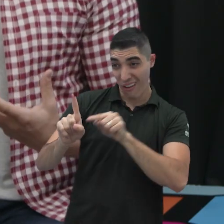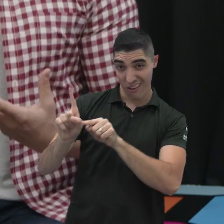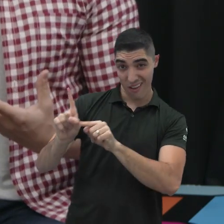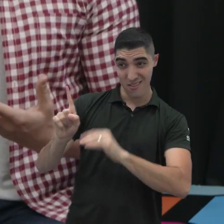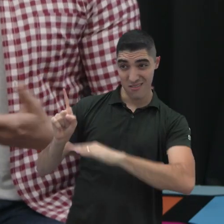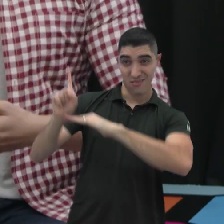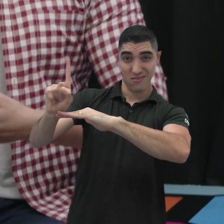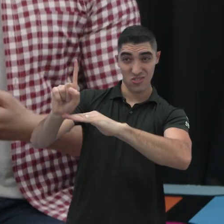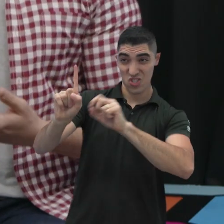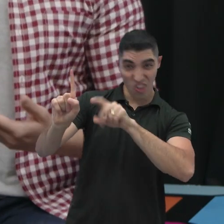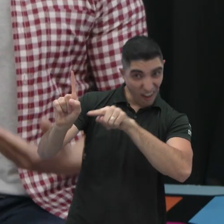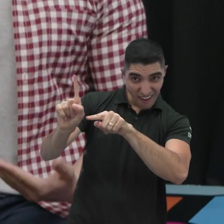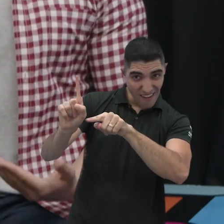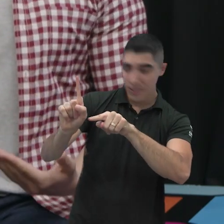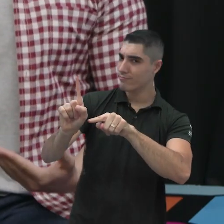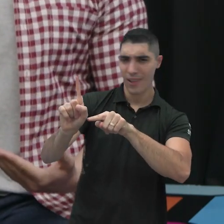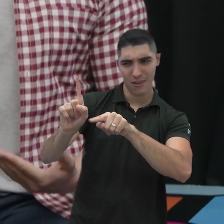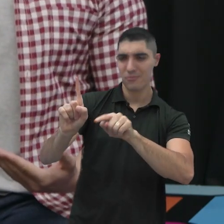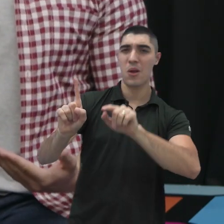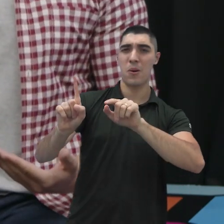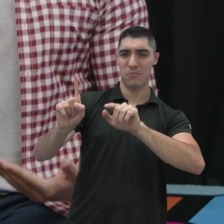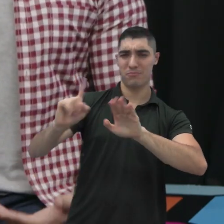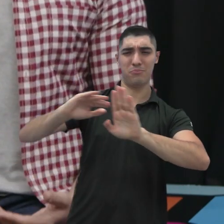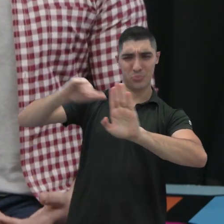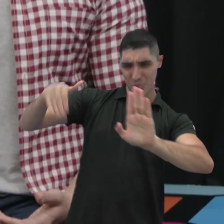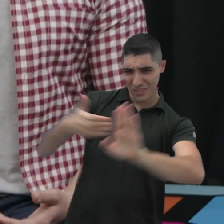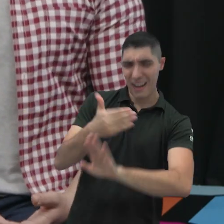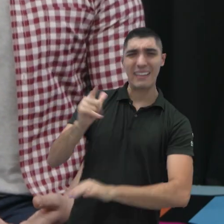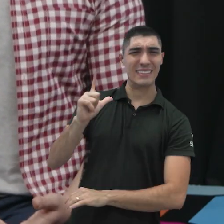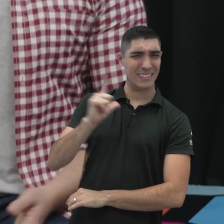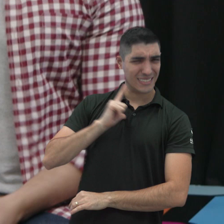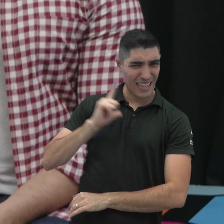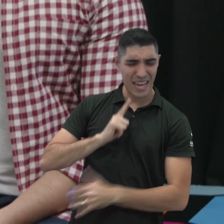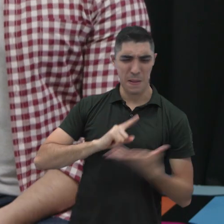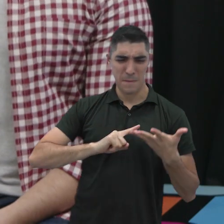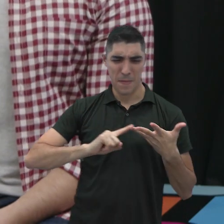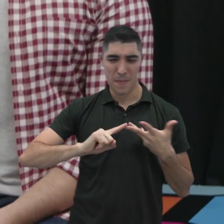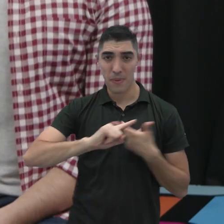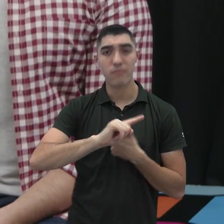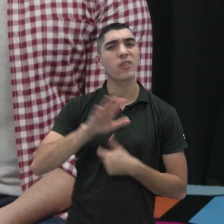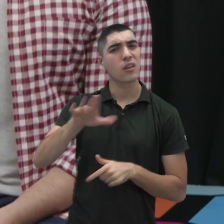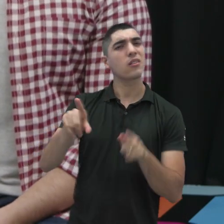gente por trás de qualquer tipo de produção cultural e a gente sente